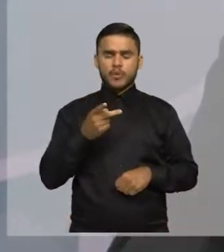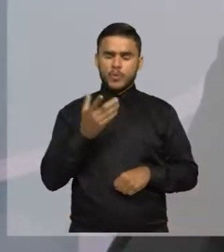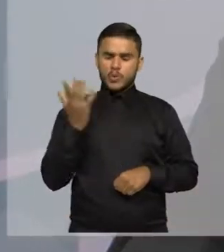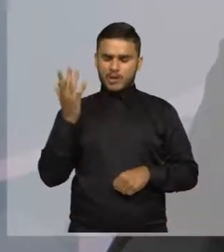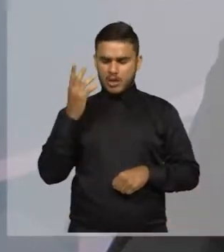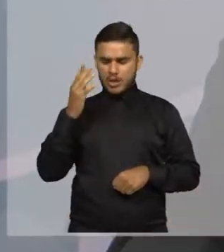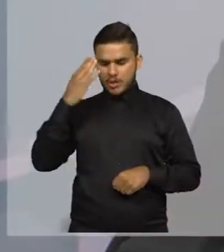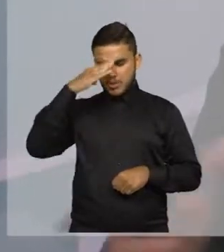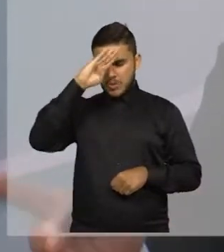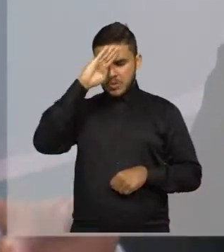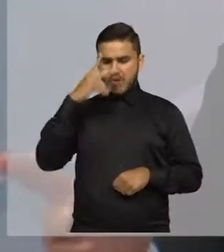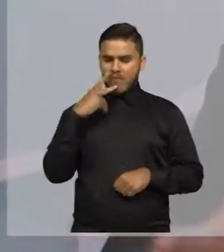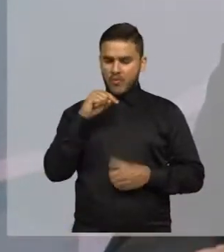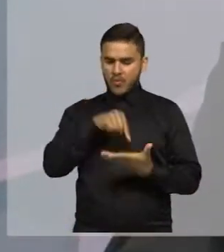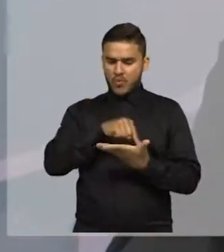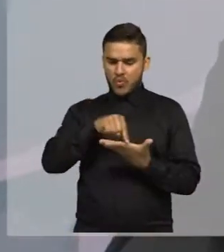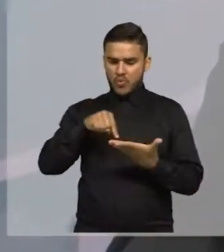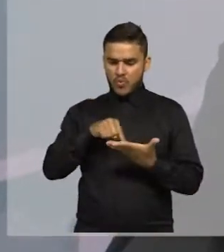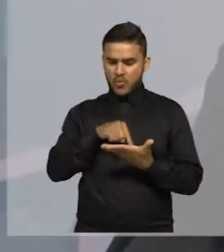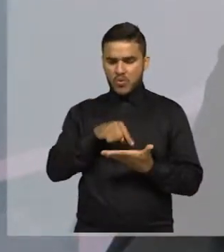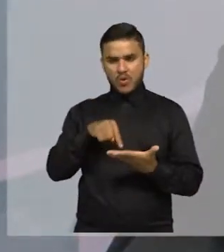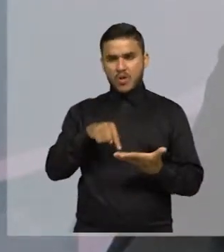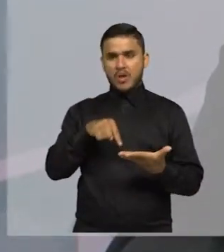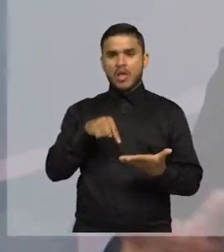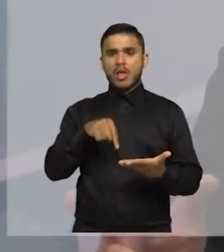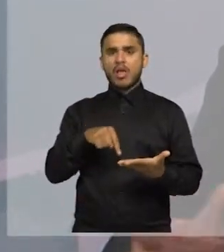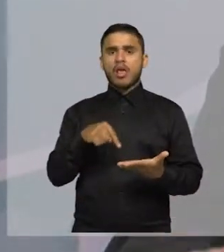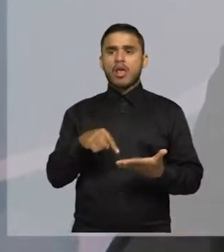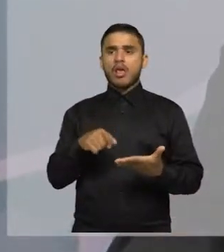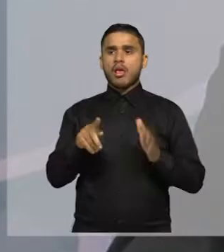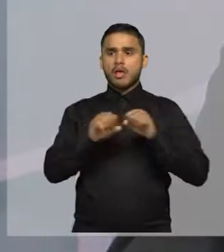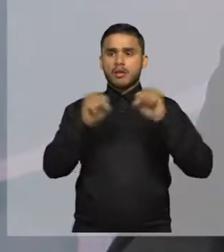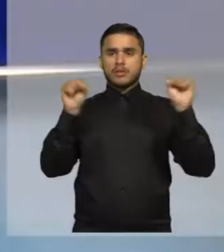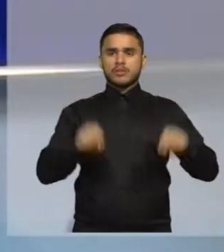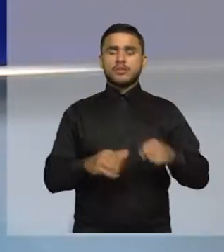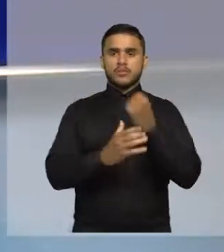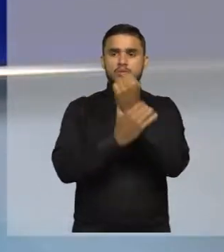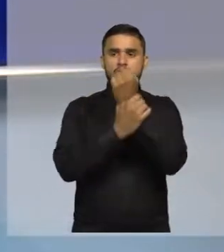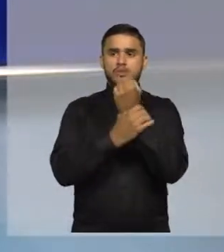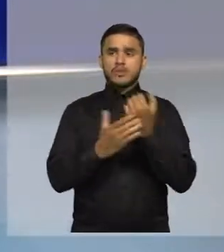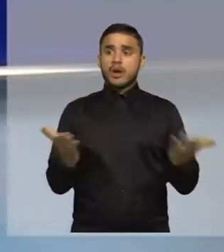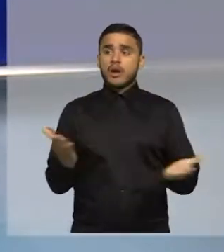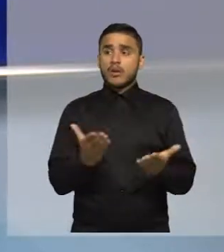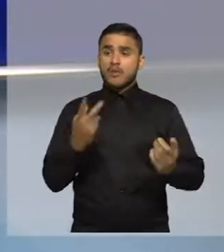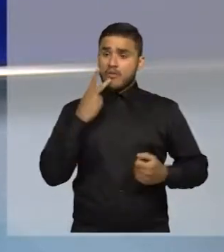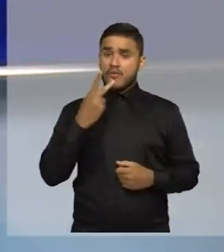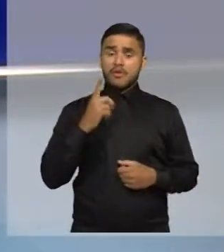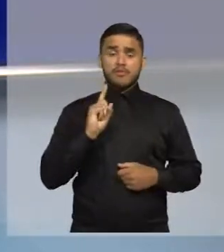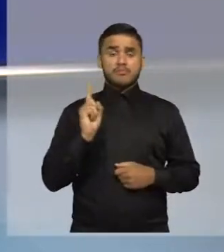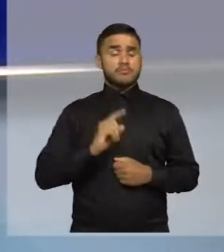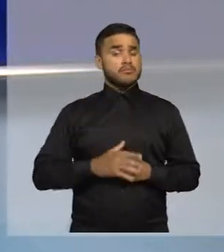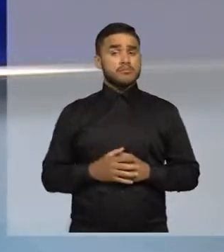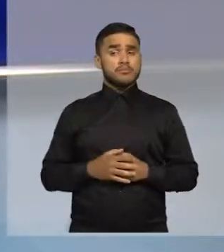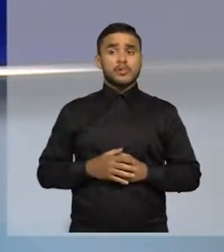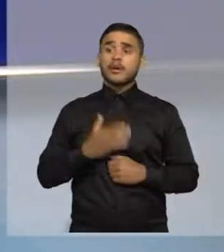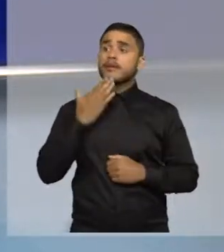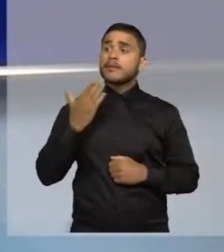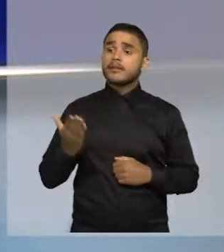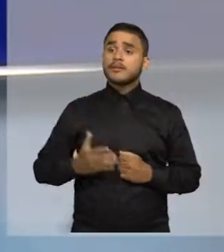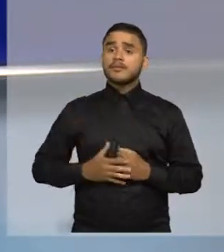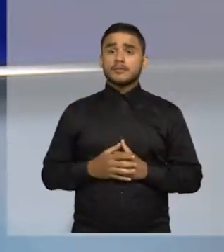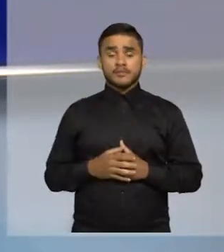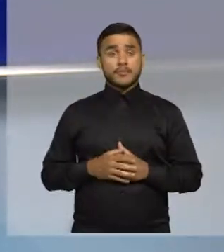Bolsonaro dizia que as urnas, o sistema da eleição não era confiável. Ele vai dizer isso agora? Não. O